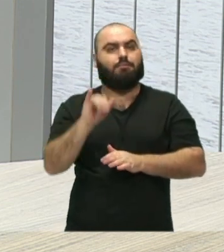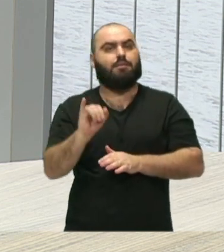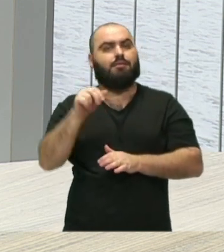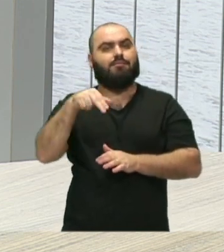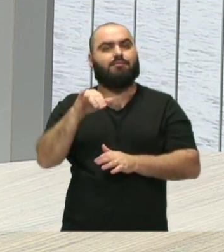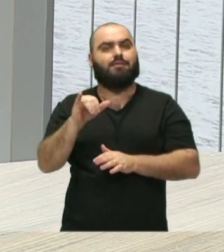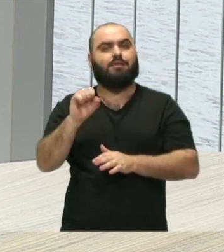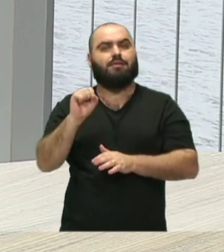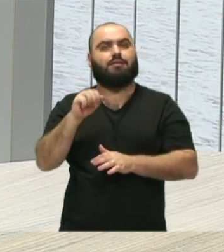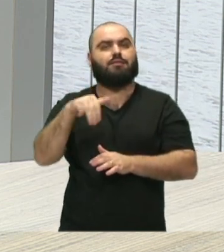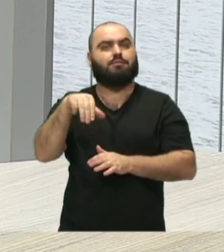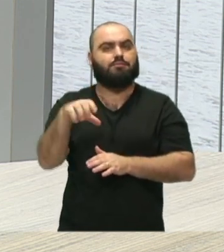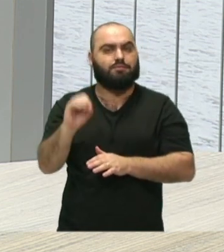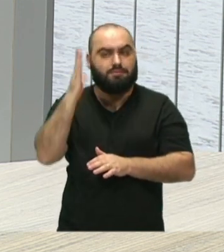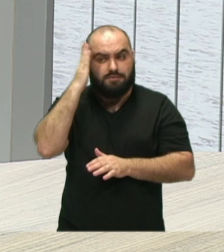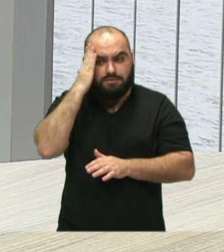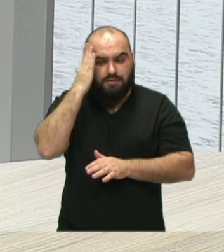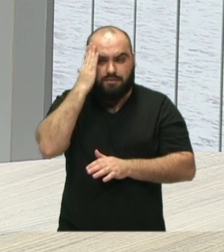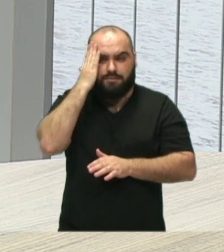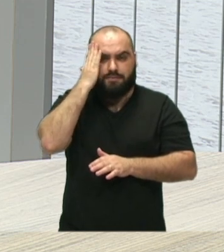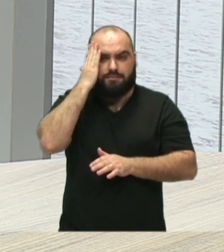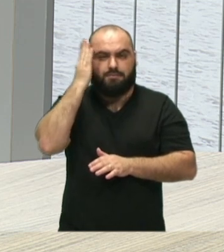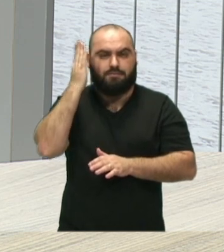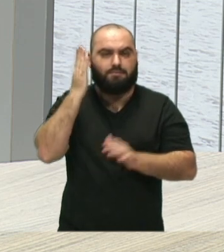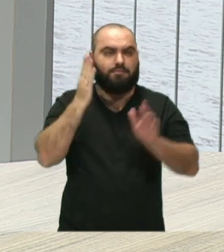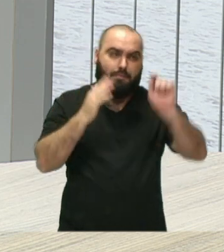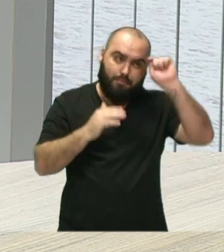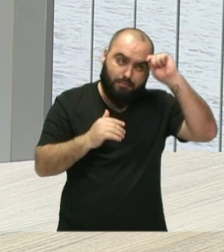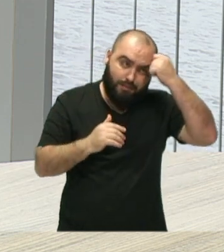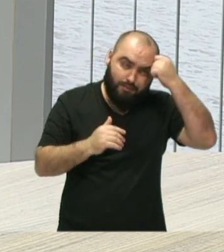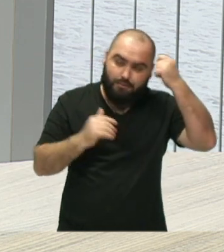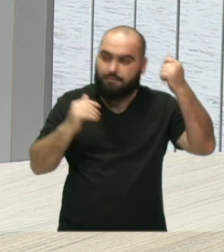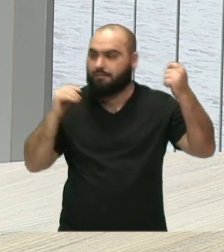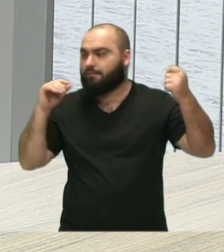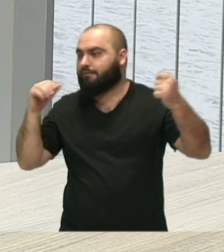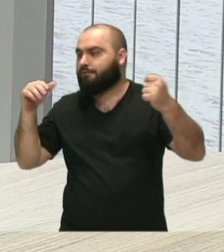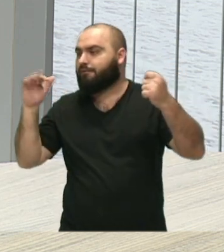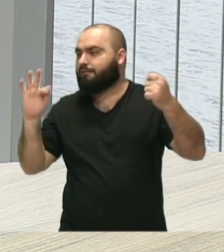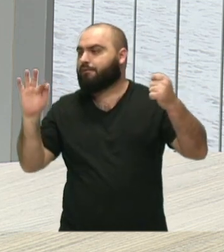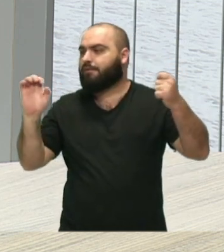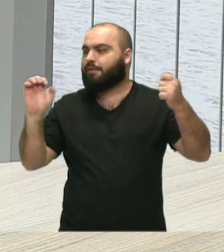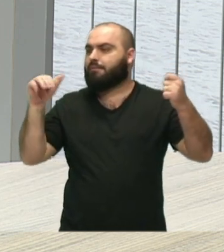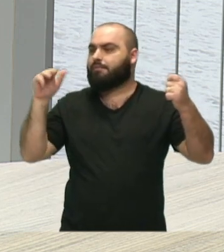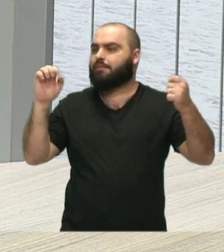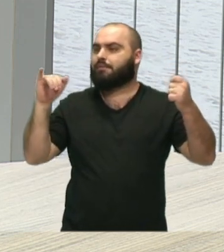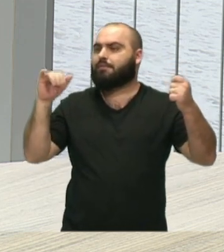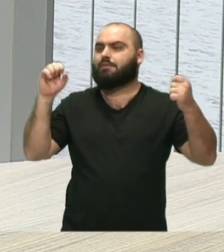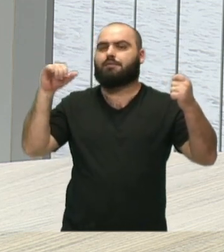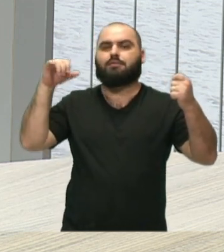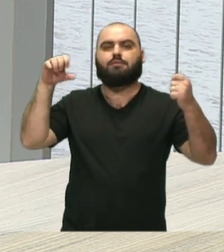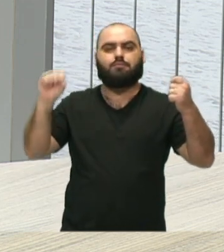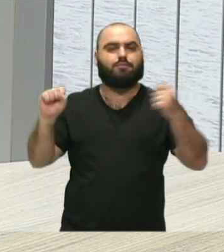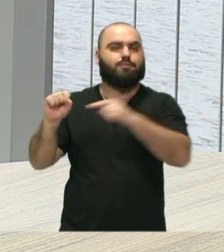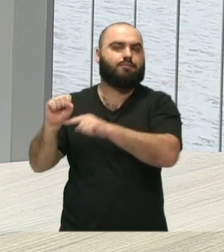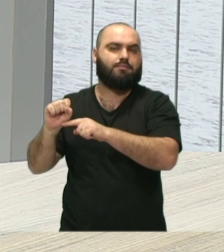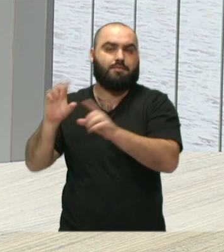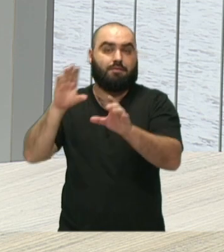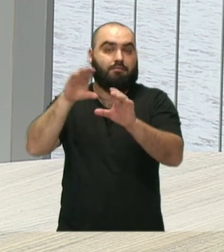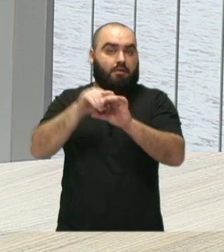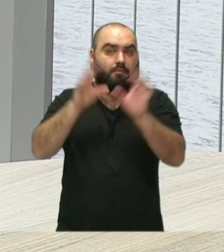disso, nessa discussão do feminismo e do feminismo preto, enquanto o feminismo não for aberto para as mulheres pretas dentro